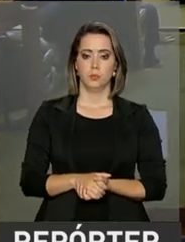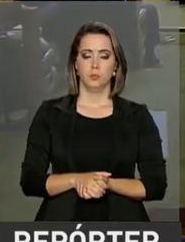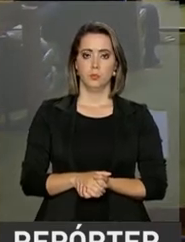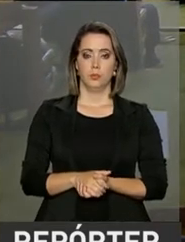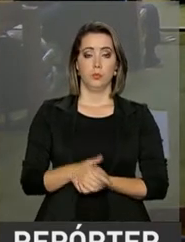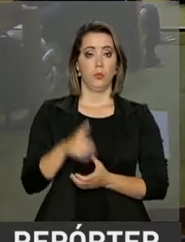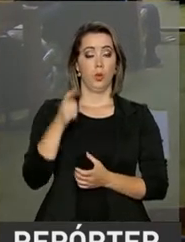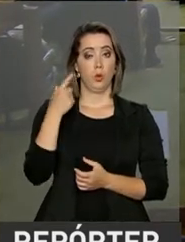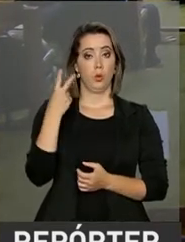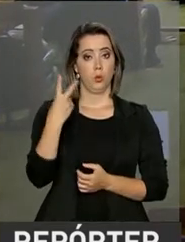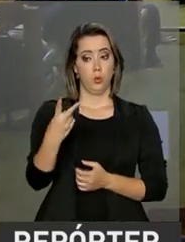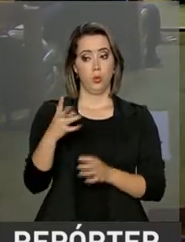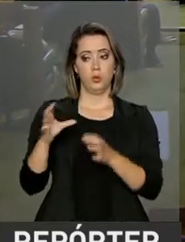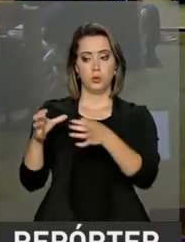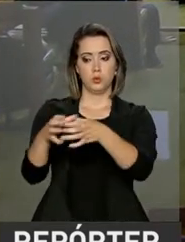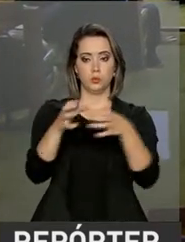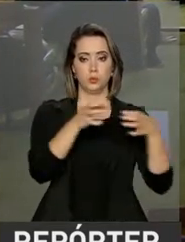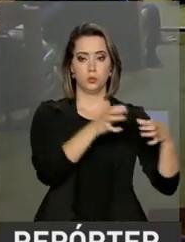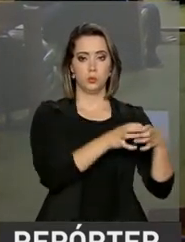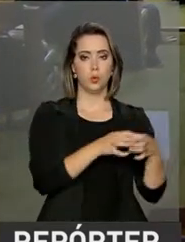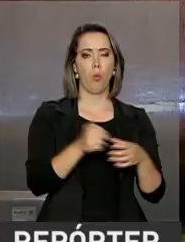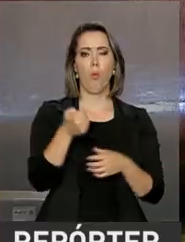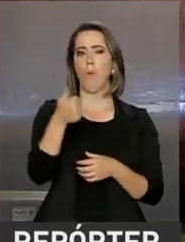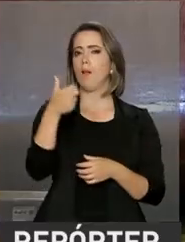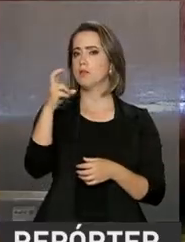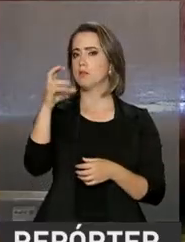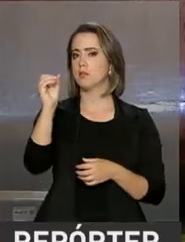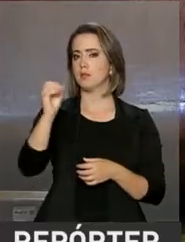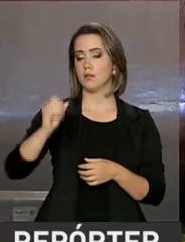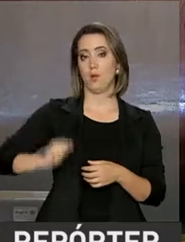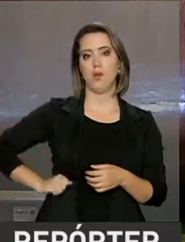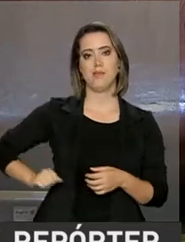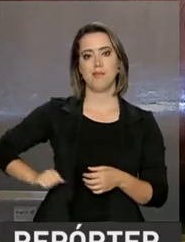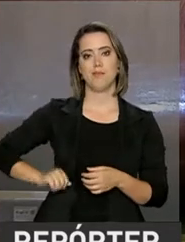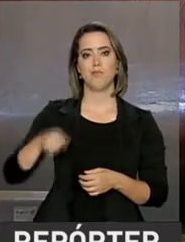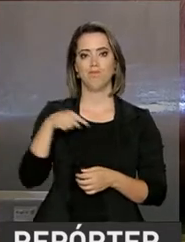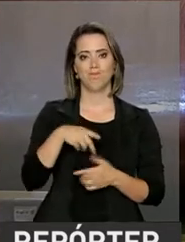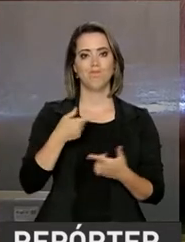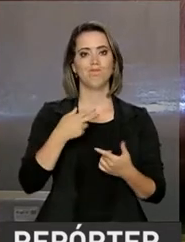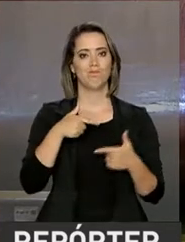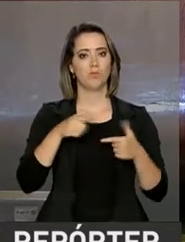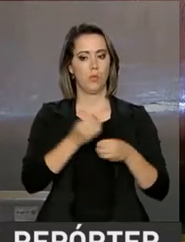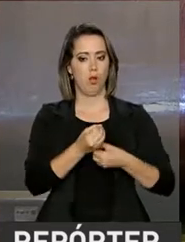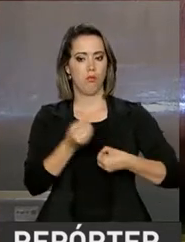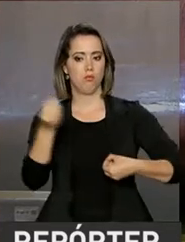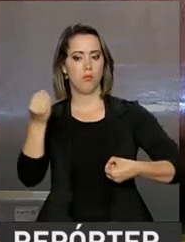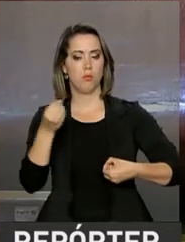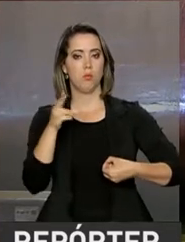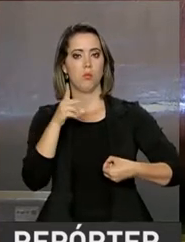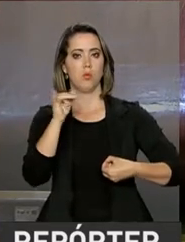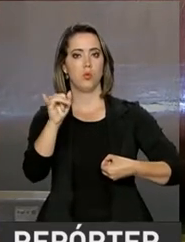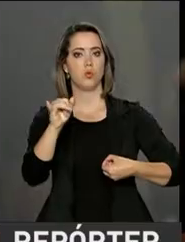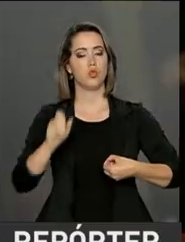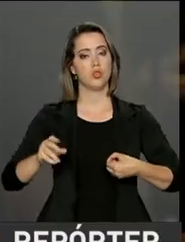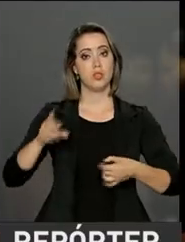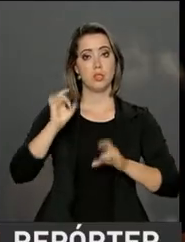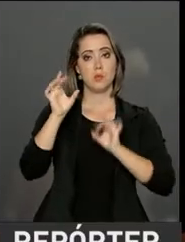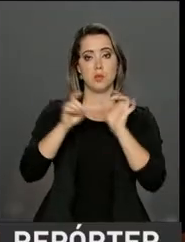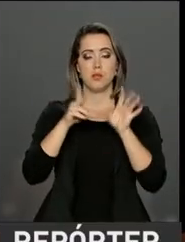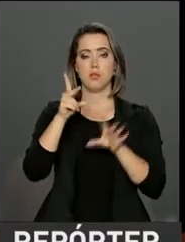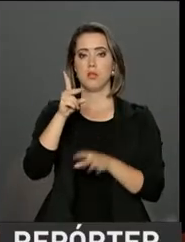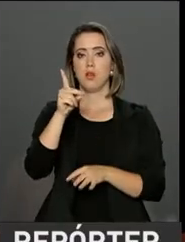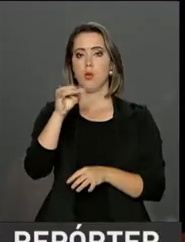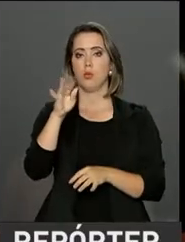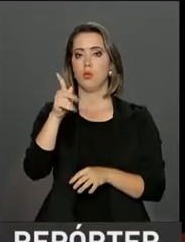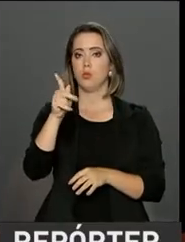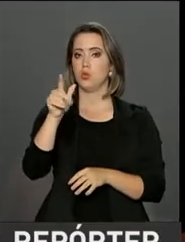duas turmas, quase 50 diplomatas. A formatura do Instituto Rio Branco marca o Dia do Diplomata, celebrado